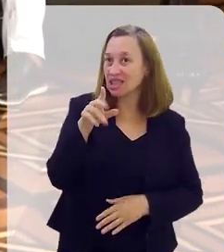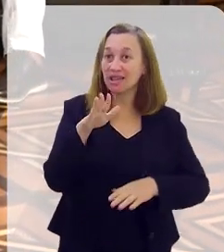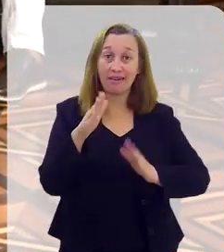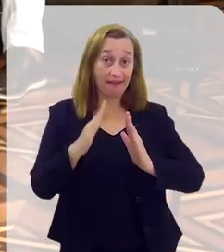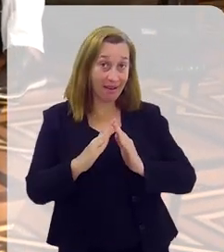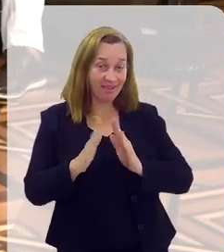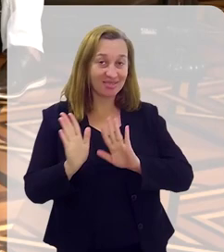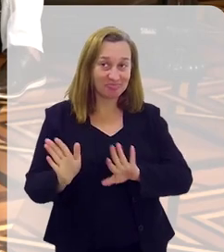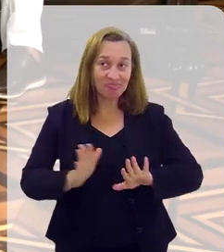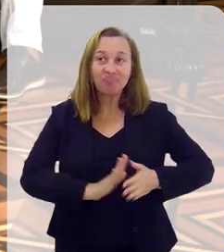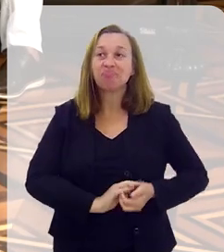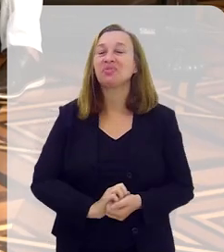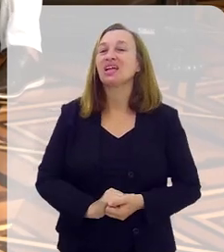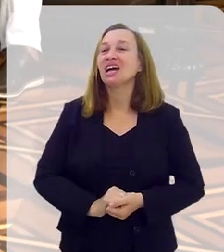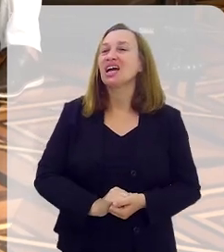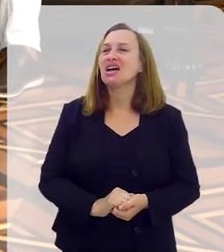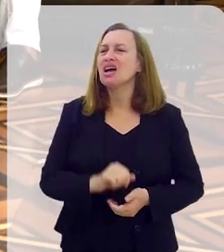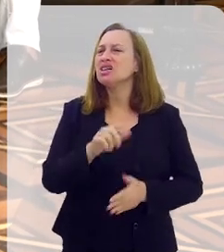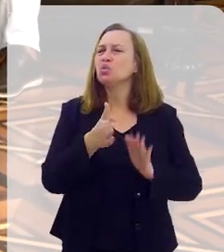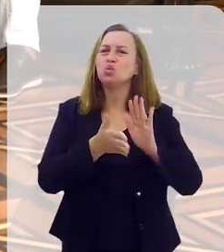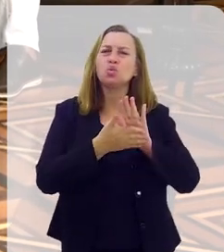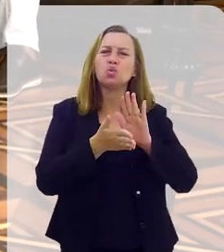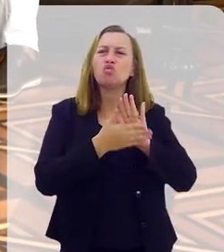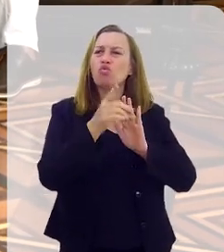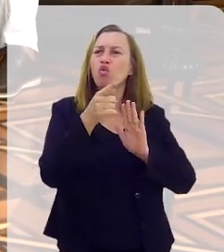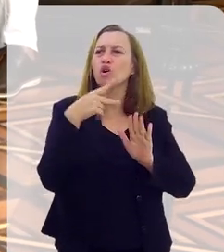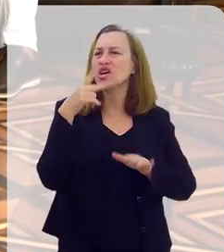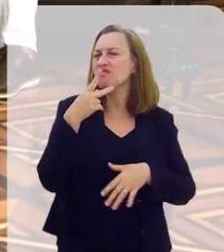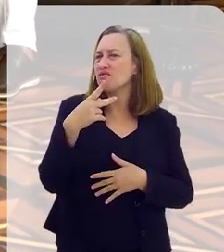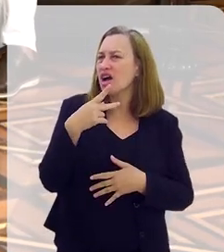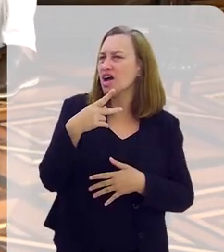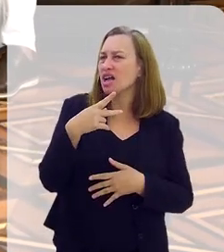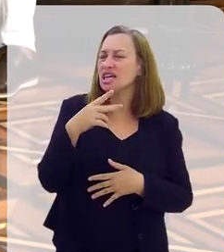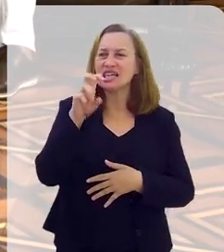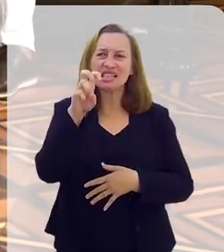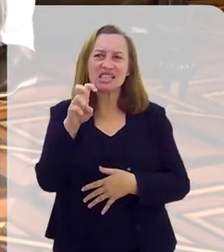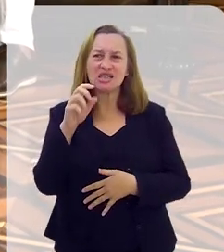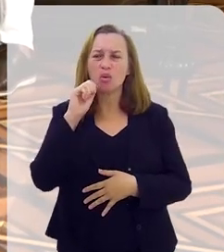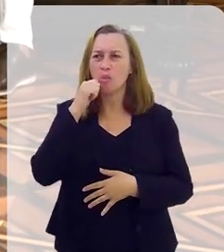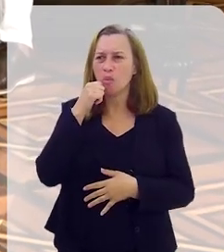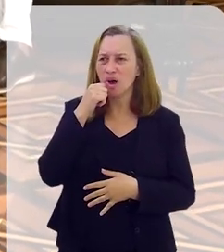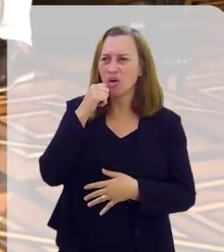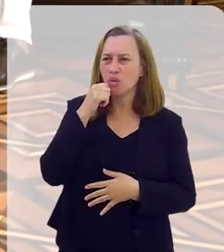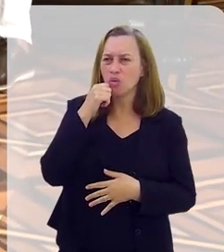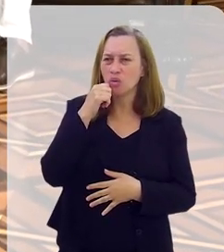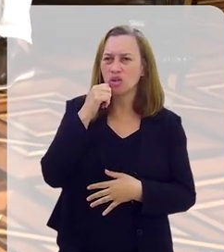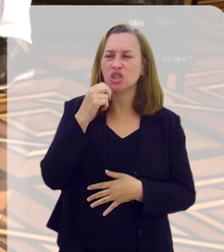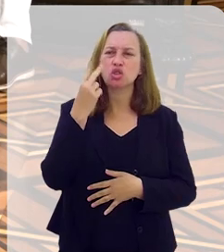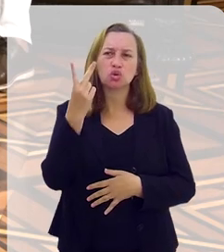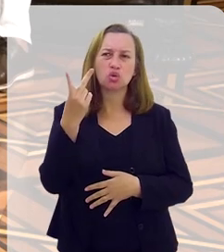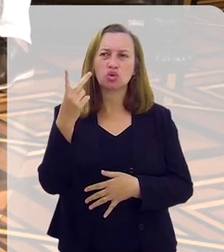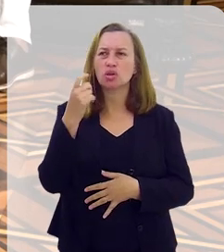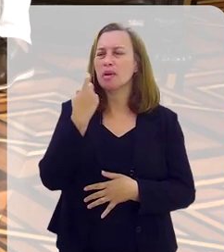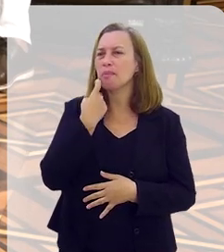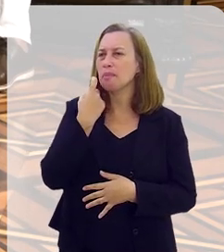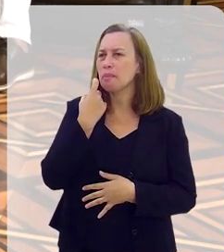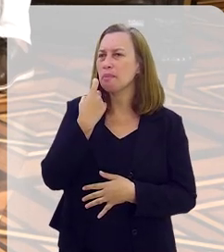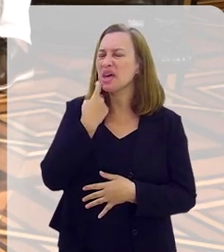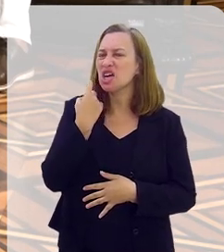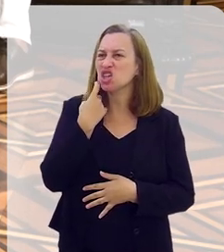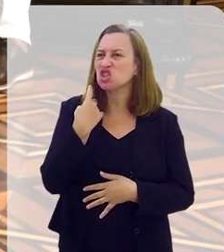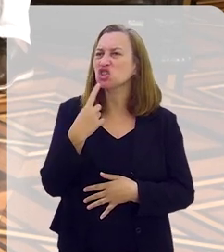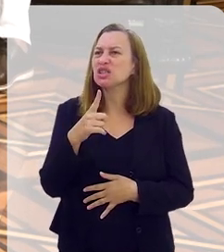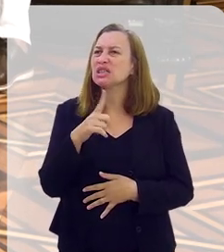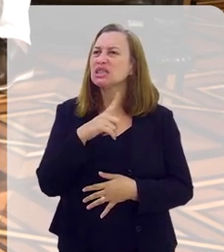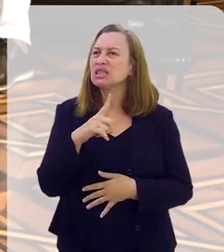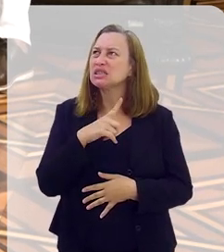você aqui em casa aqui é essa música que fala dos Cinco Pães né eu falo dos pães dos peixes